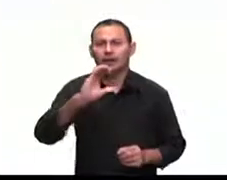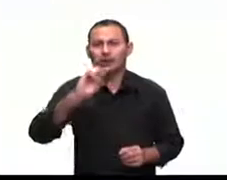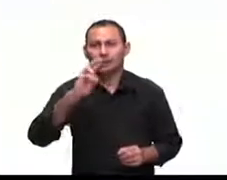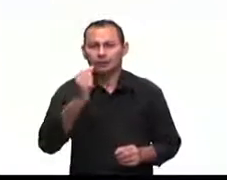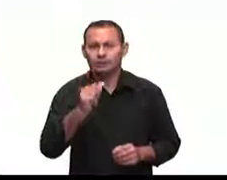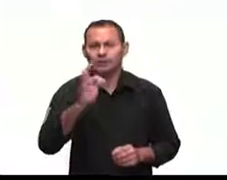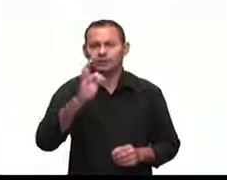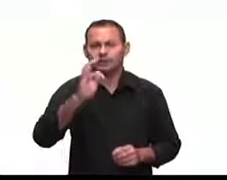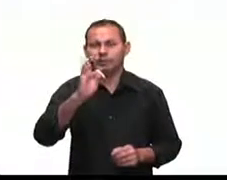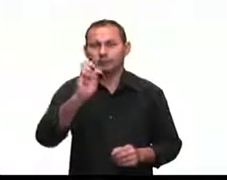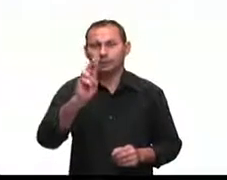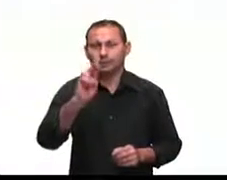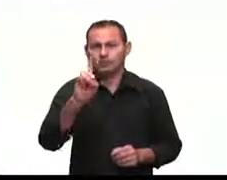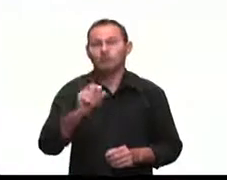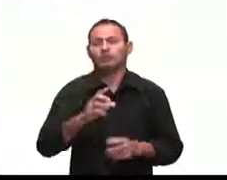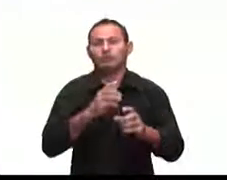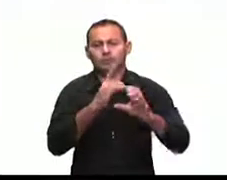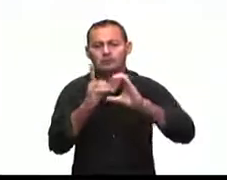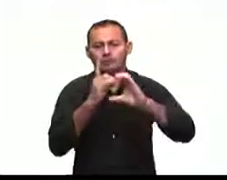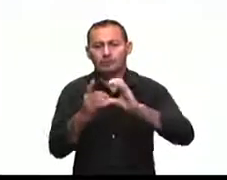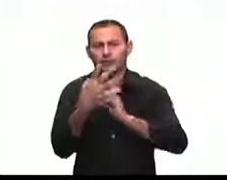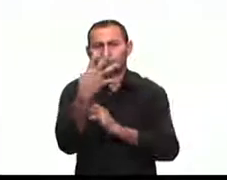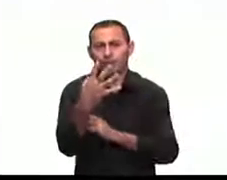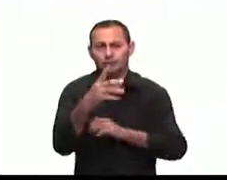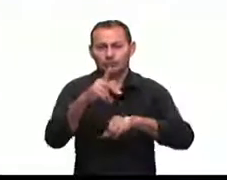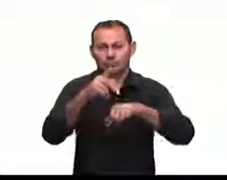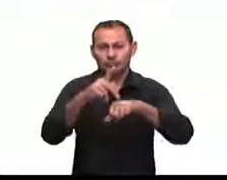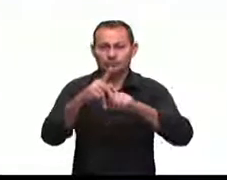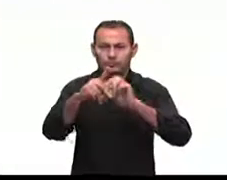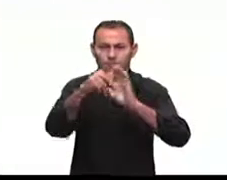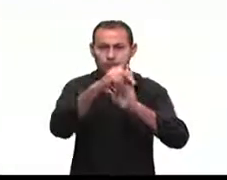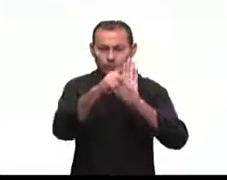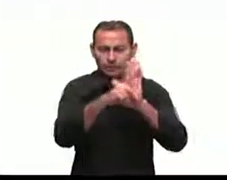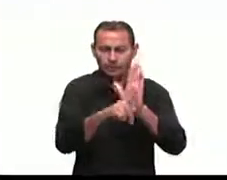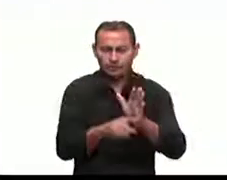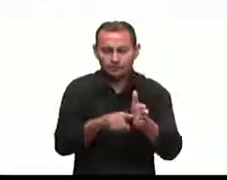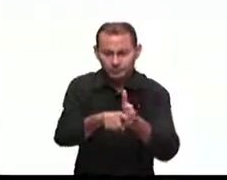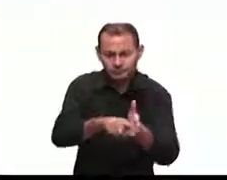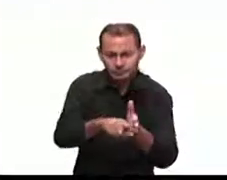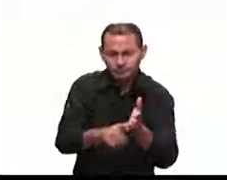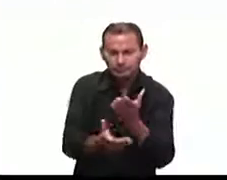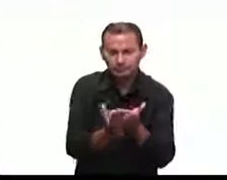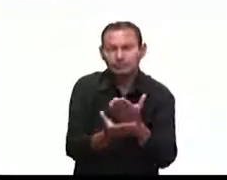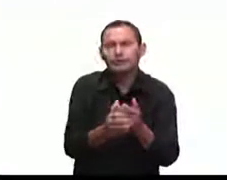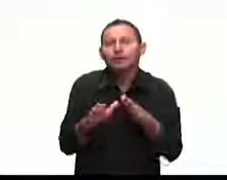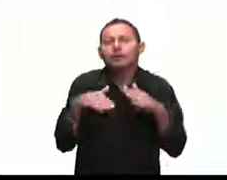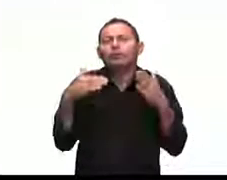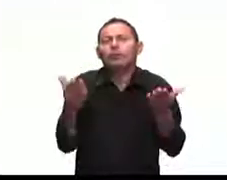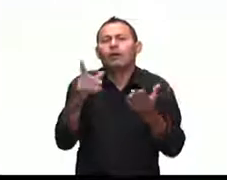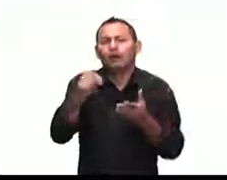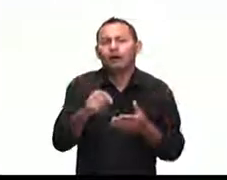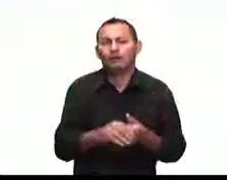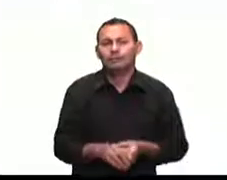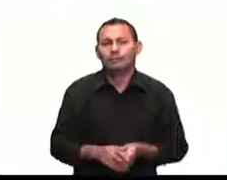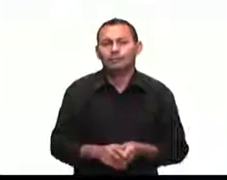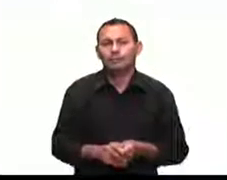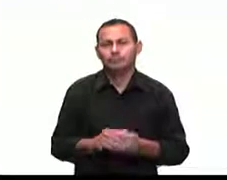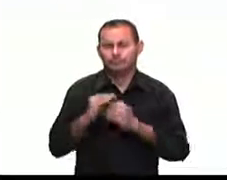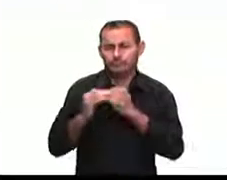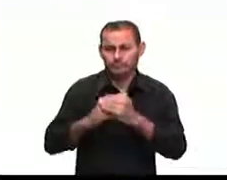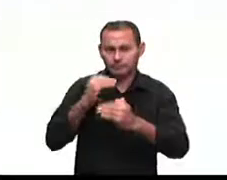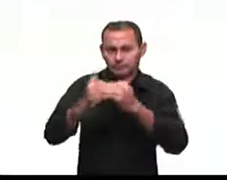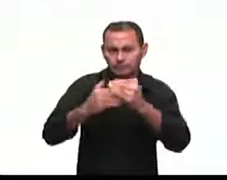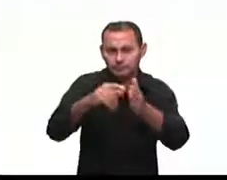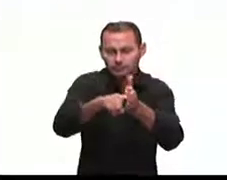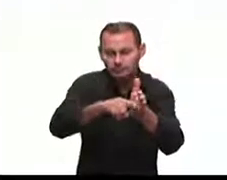e coordenará quatro projetos de pesquisa. Quais são elas? Desenvolver